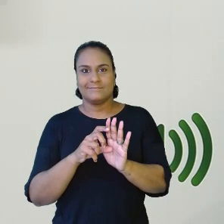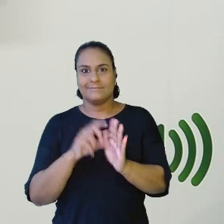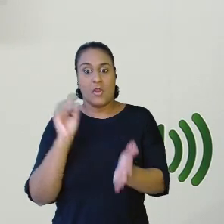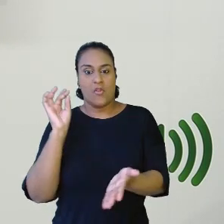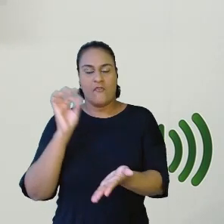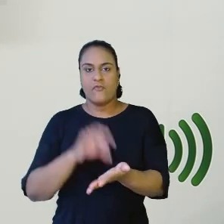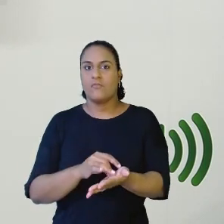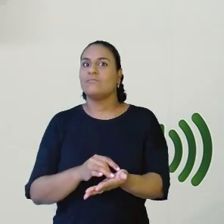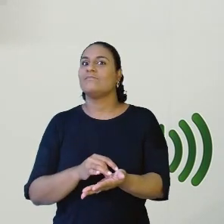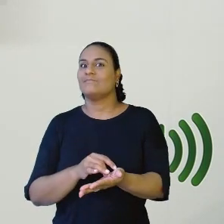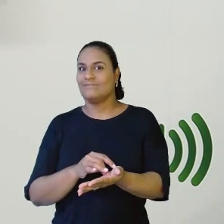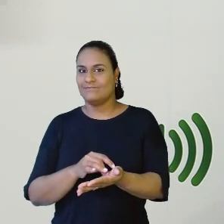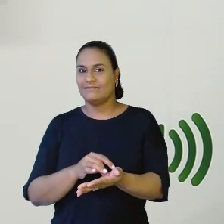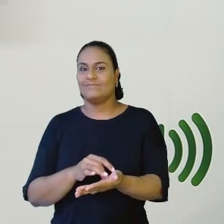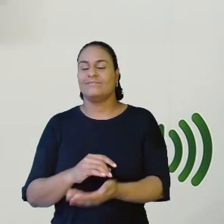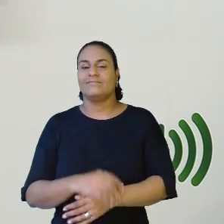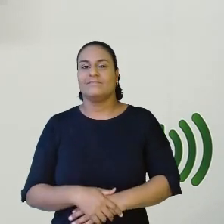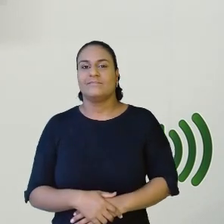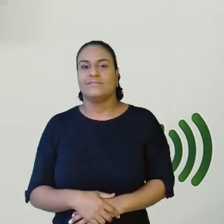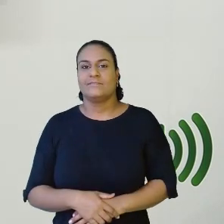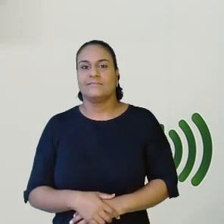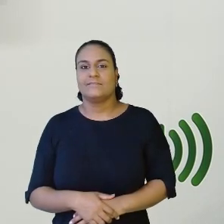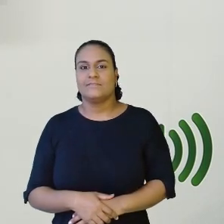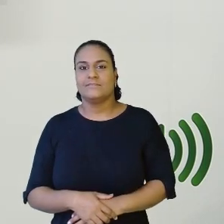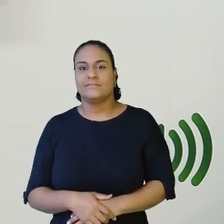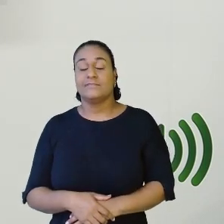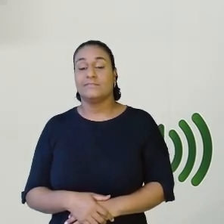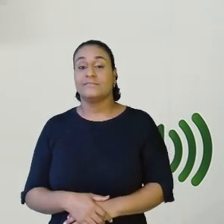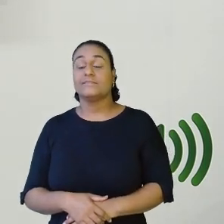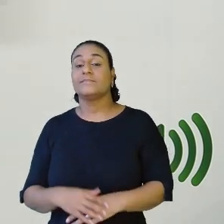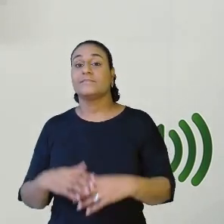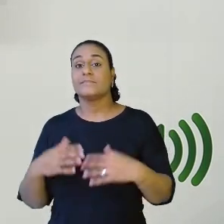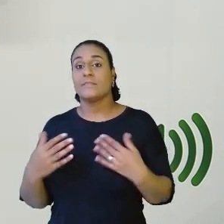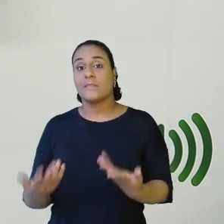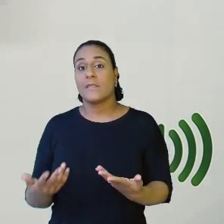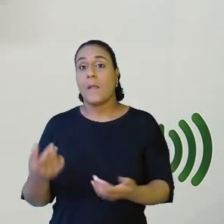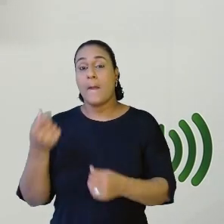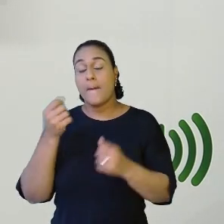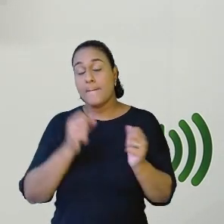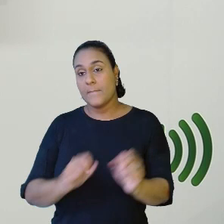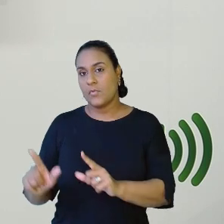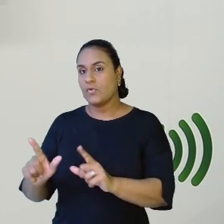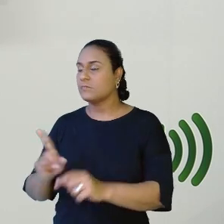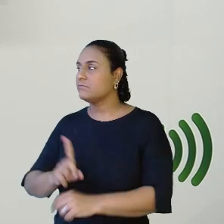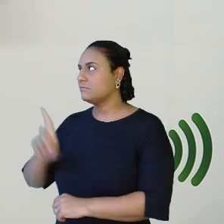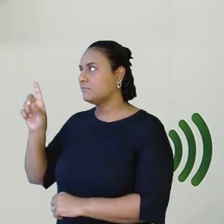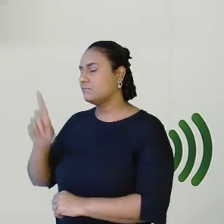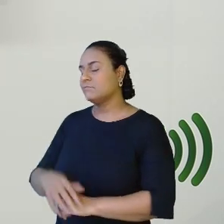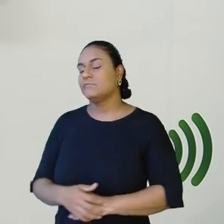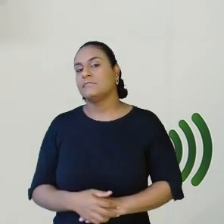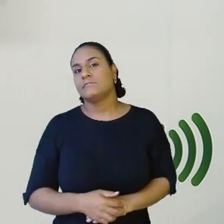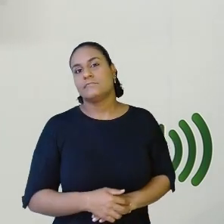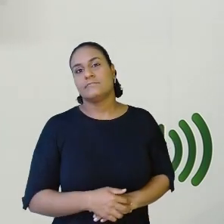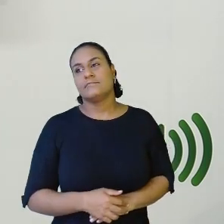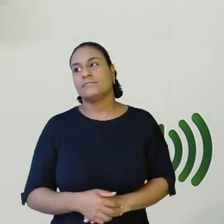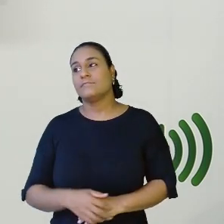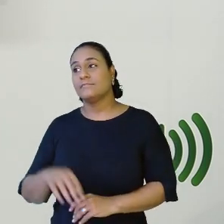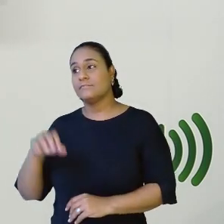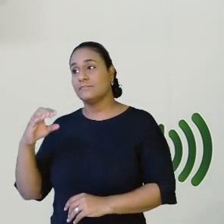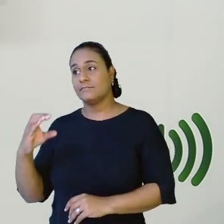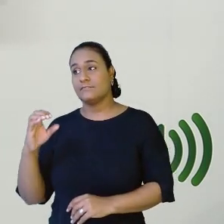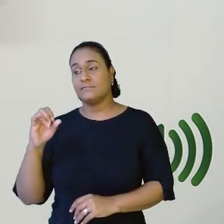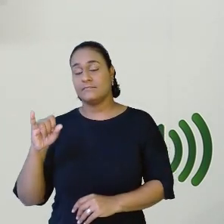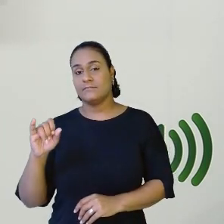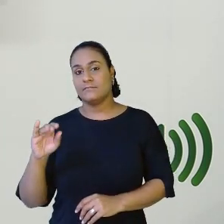sejam fidedignos àquela obra. E aí, nós vamos para o próximo gênero digital, que é o